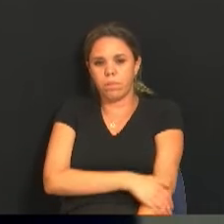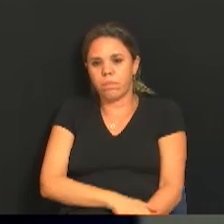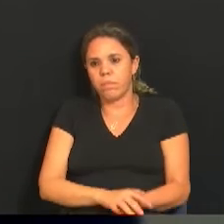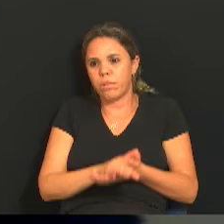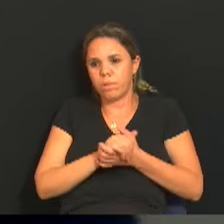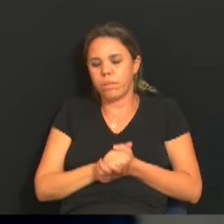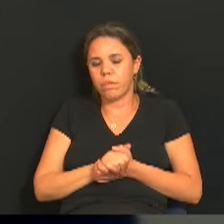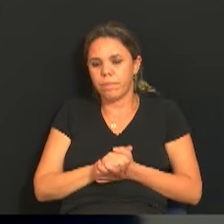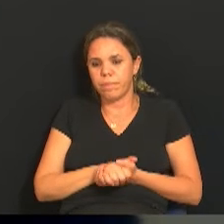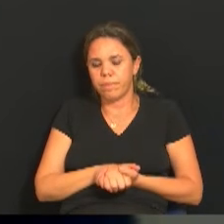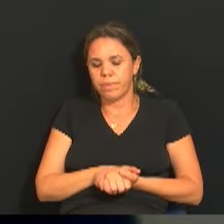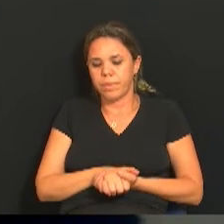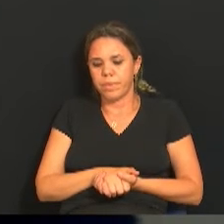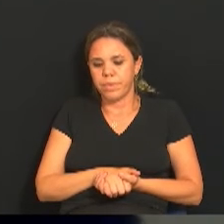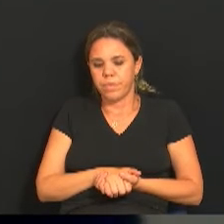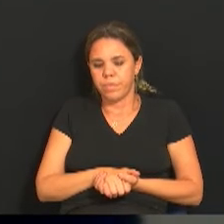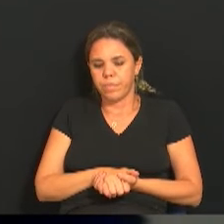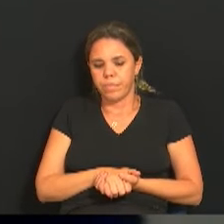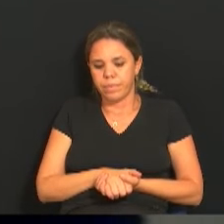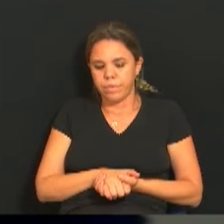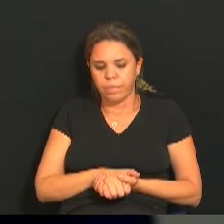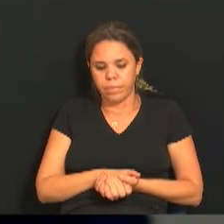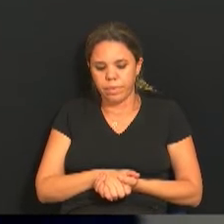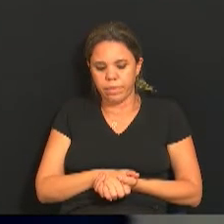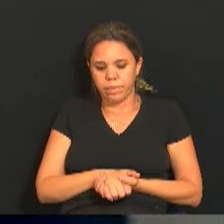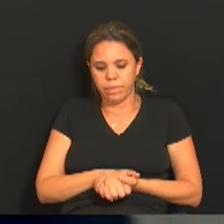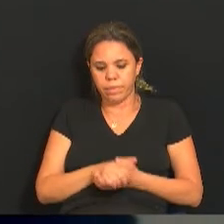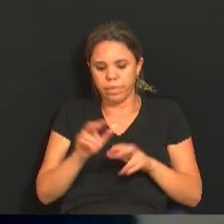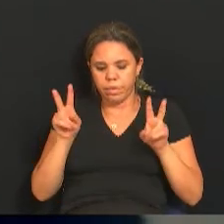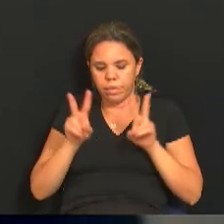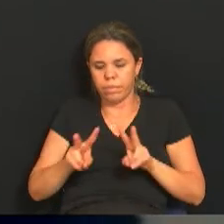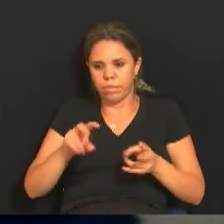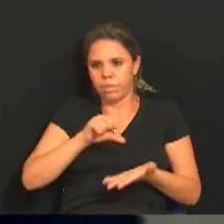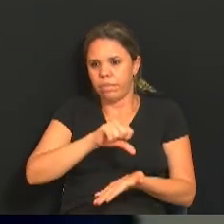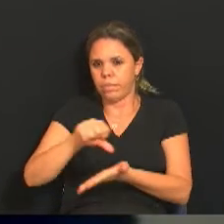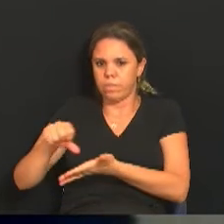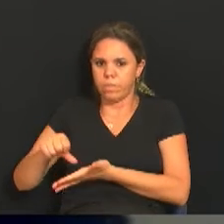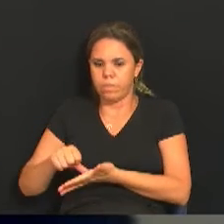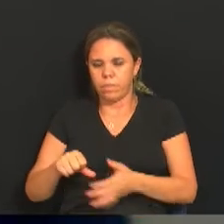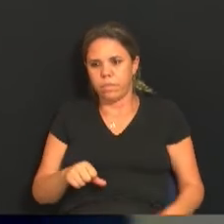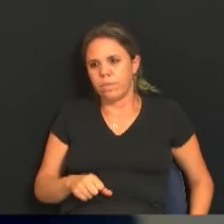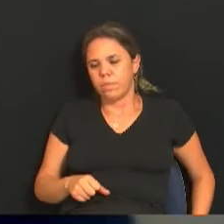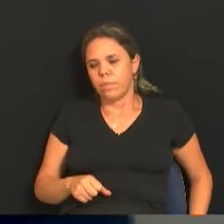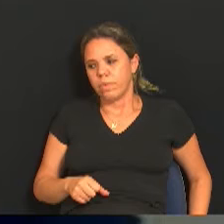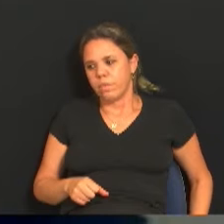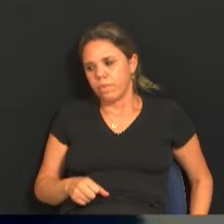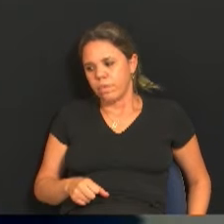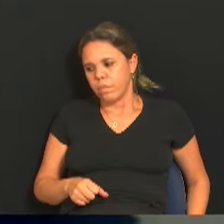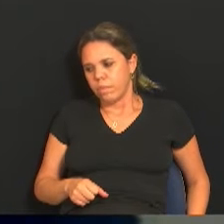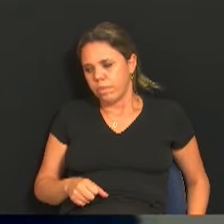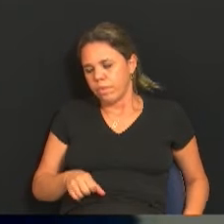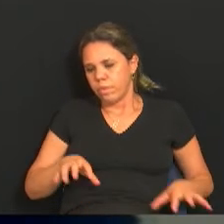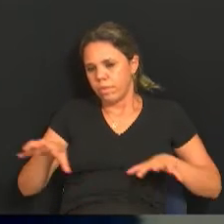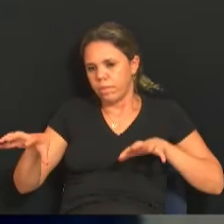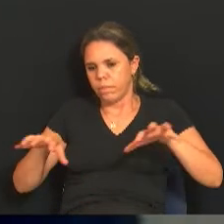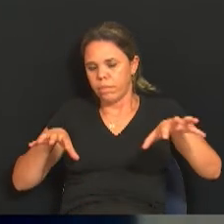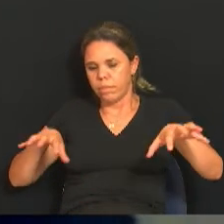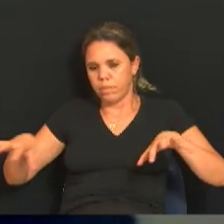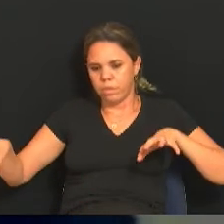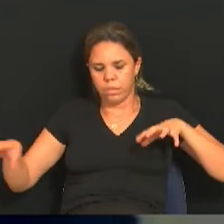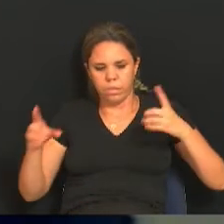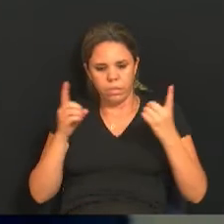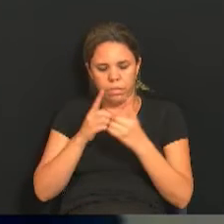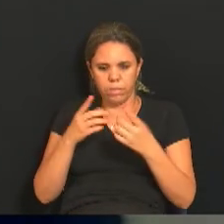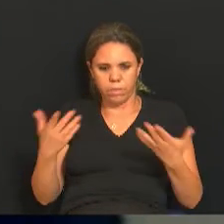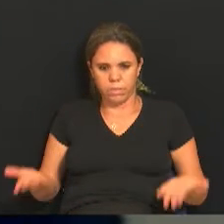aumento? A gente passou a abrir serviços nessas regiões, né? Então, a gente também descentralizou um pouco do serviço. Por